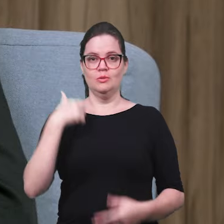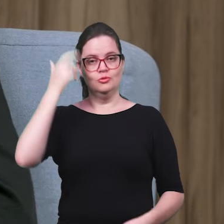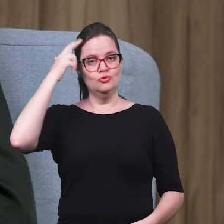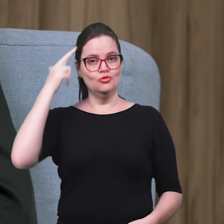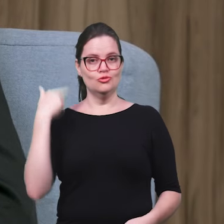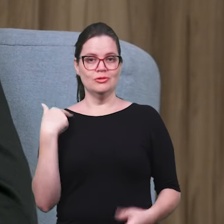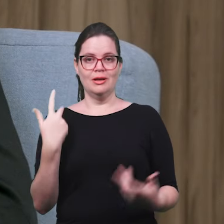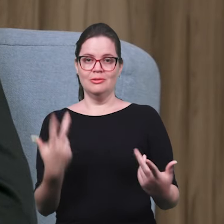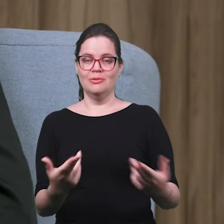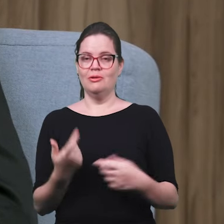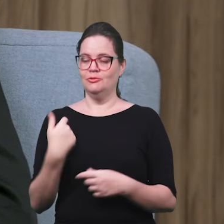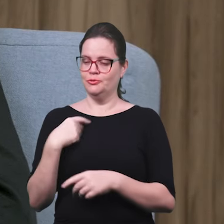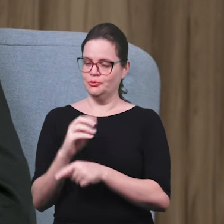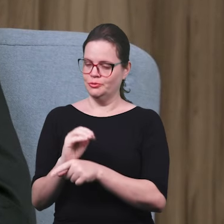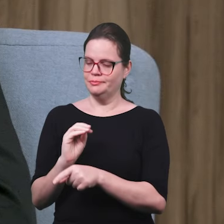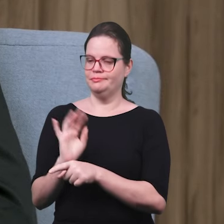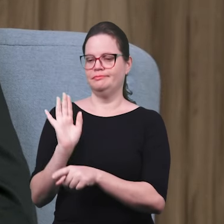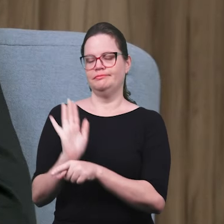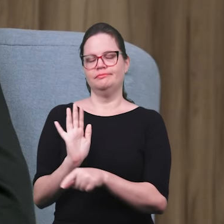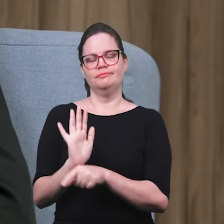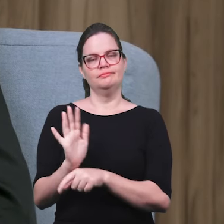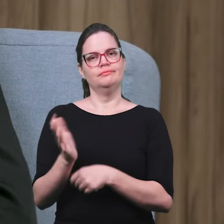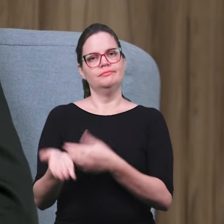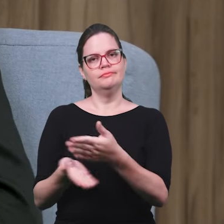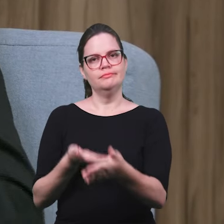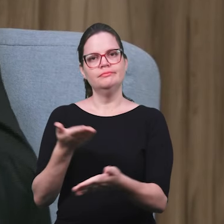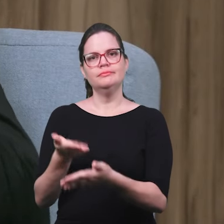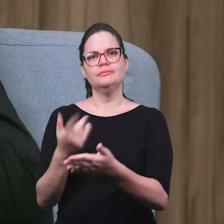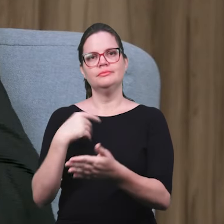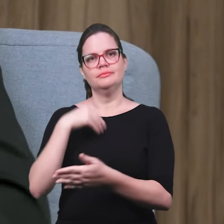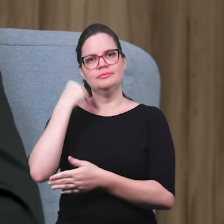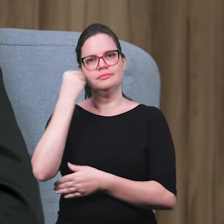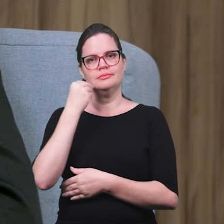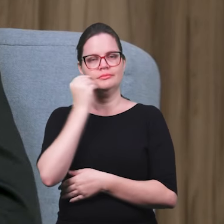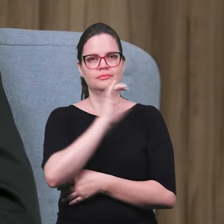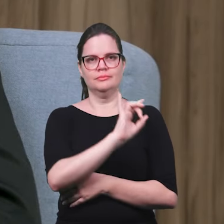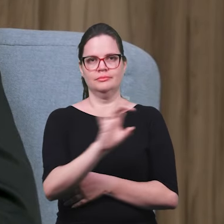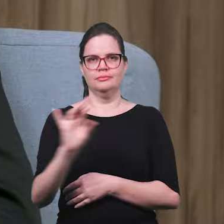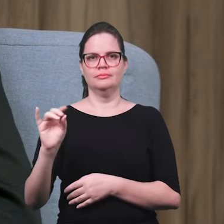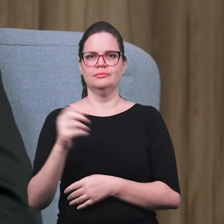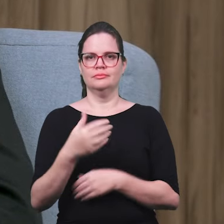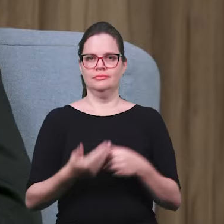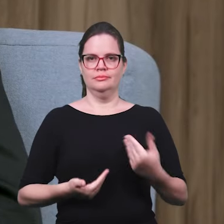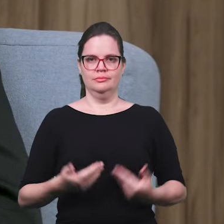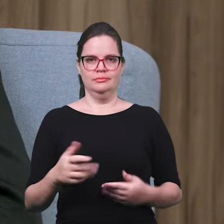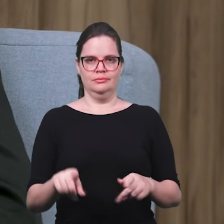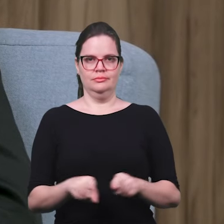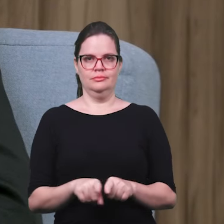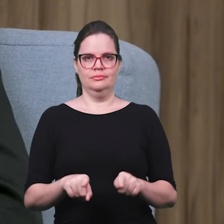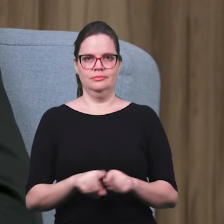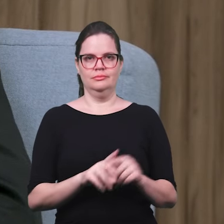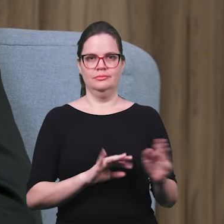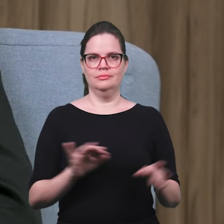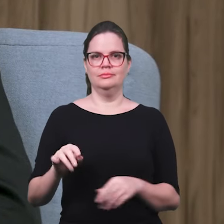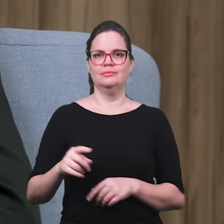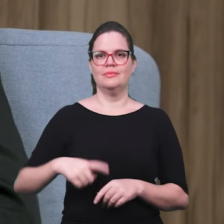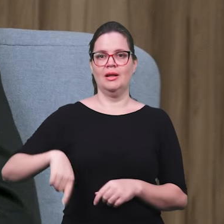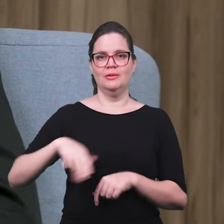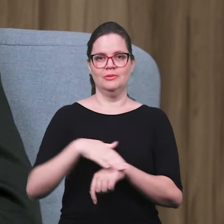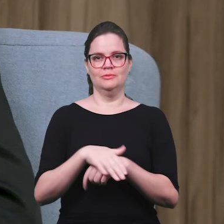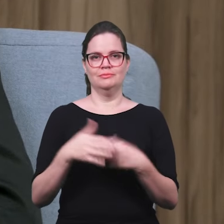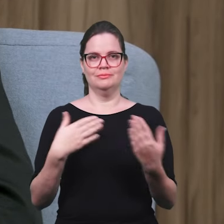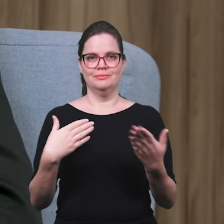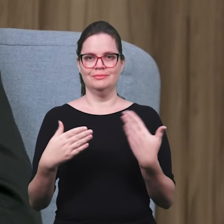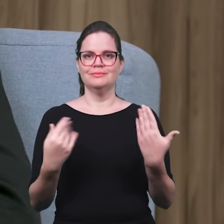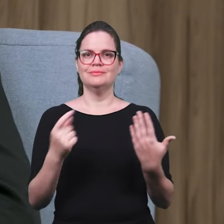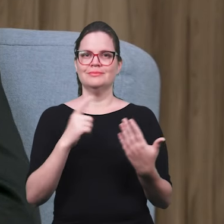José da casa. Eu vou cuidar, eu vou ajudar, eu vou fazer, e que essa seja a experiência de cada irmão nosso. A nossa conversa está muito